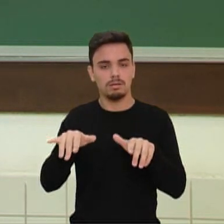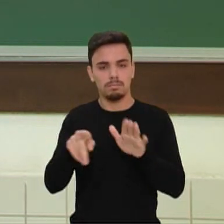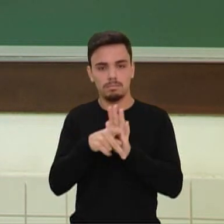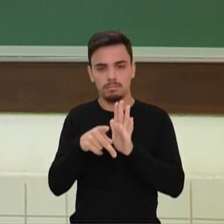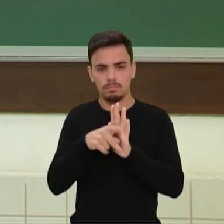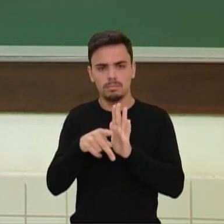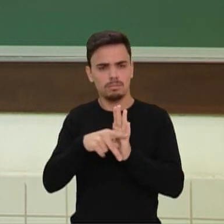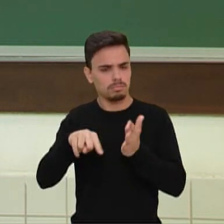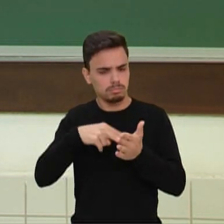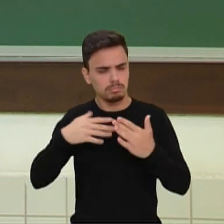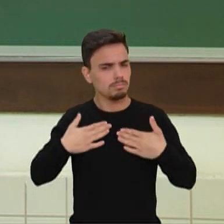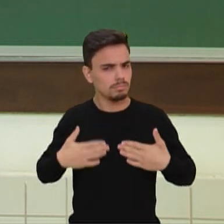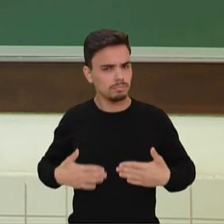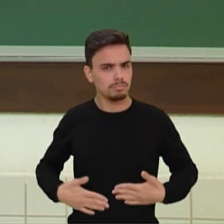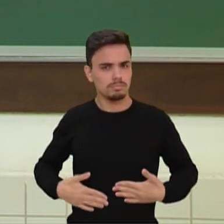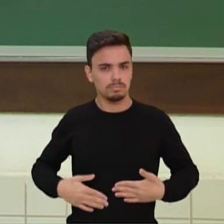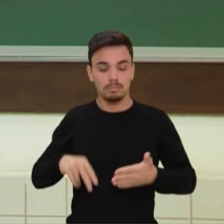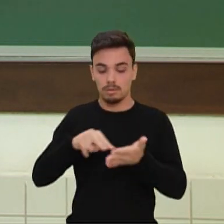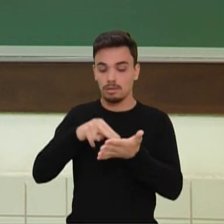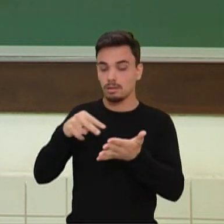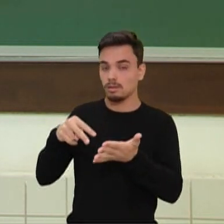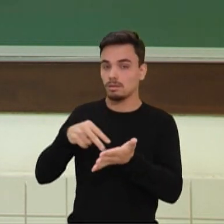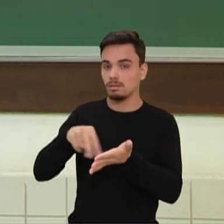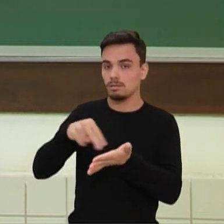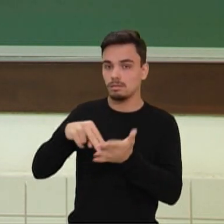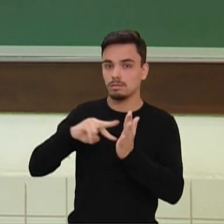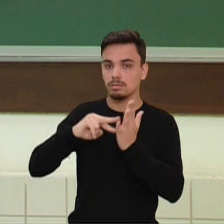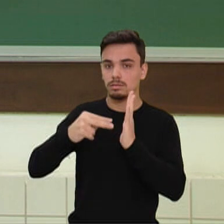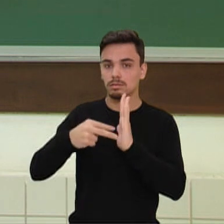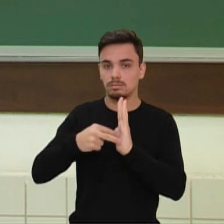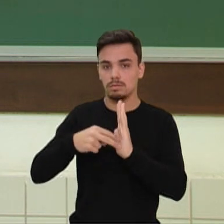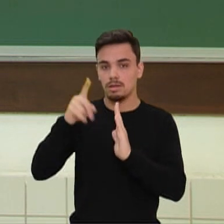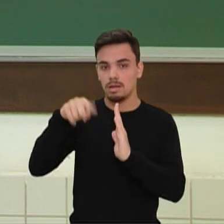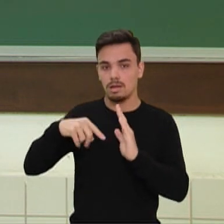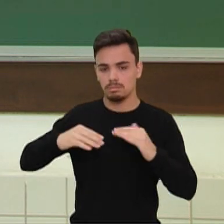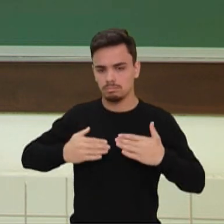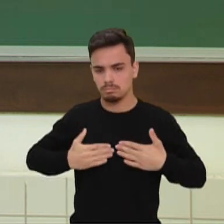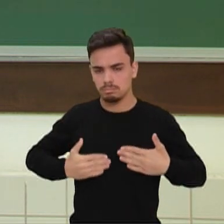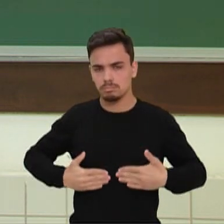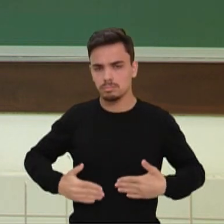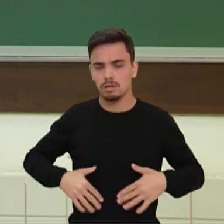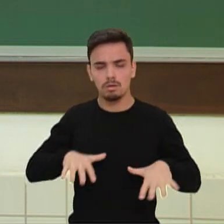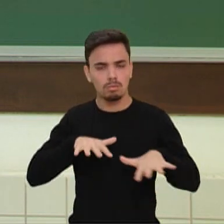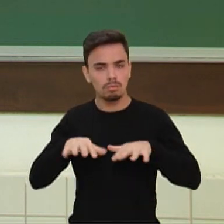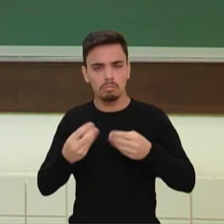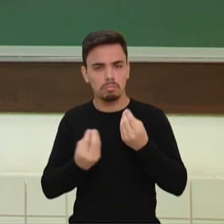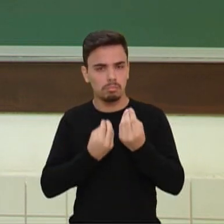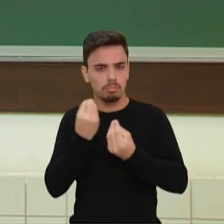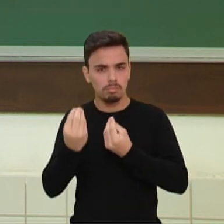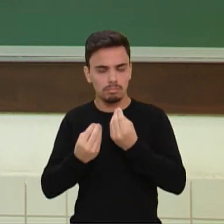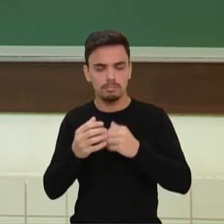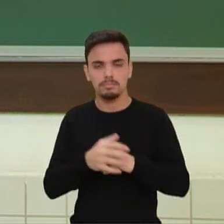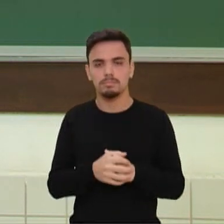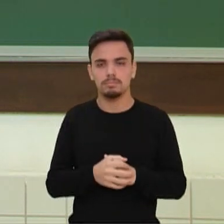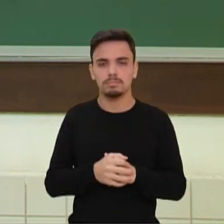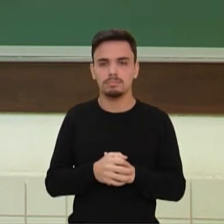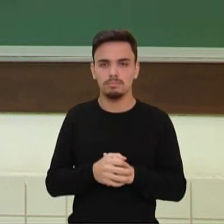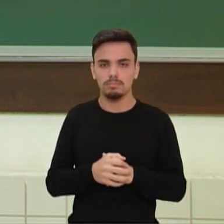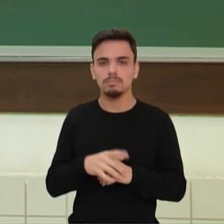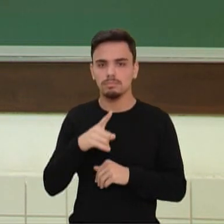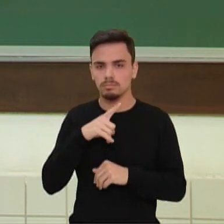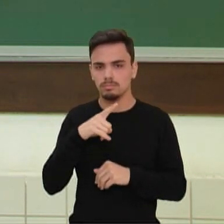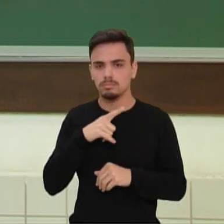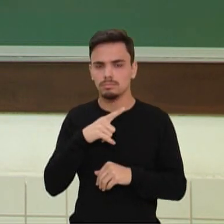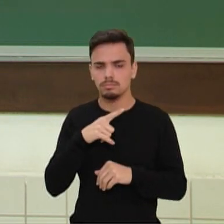A dança é isso que a gente faz com o nosso corpo. Evoca movimento, a